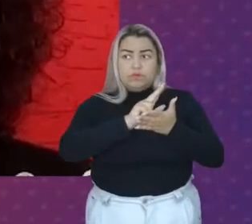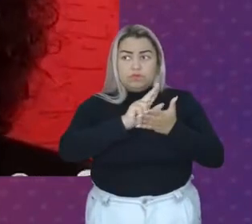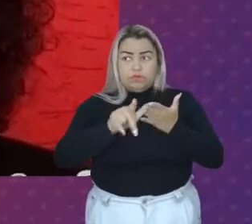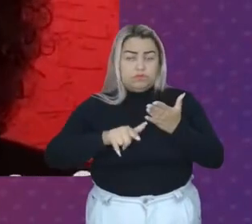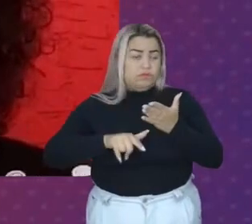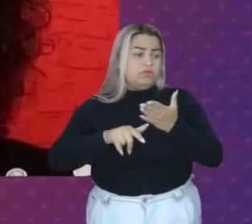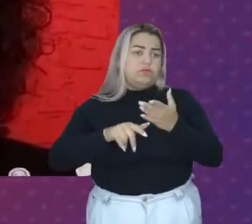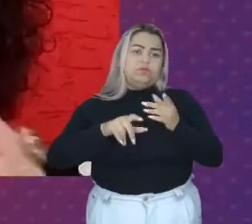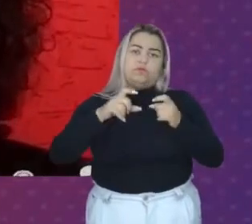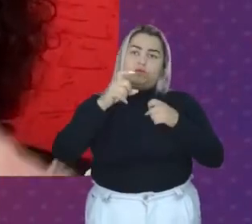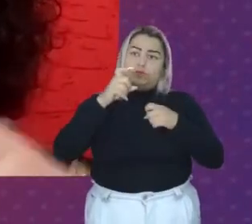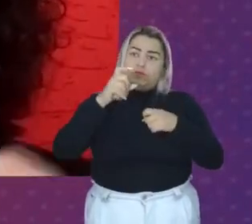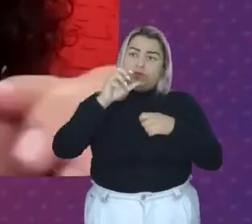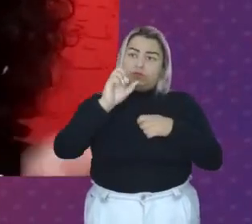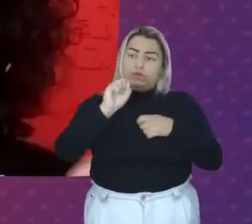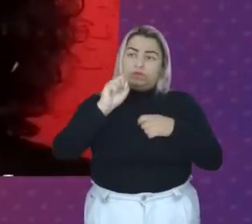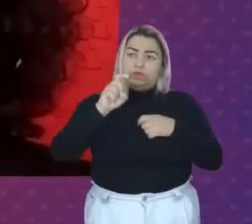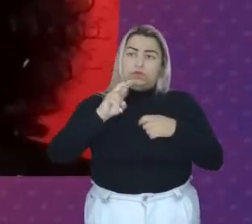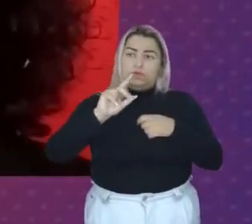gente colocou a sigla